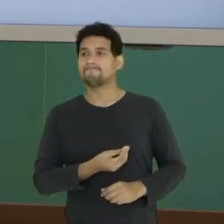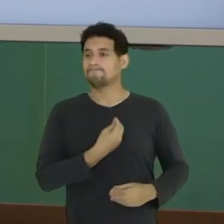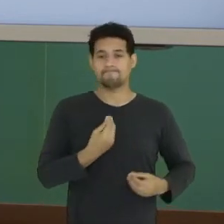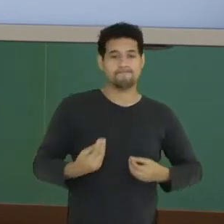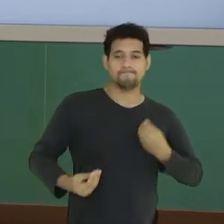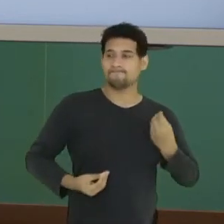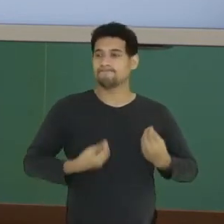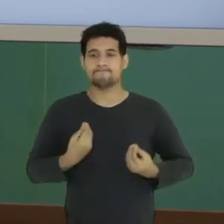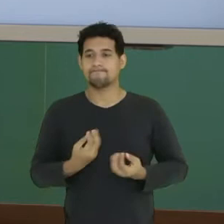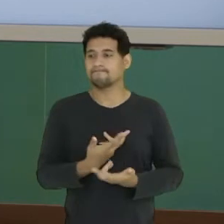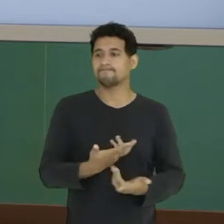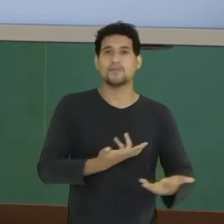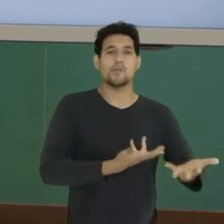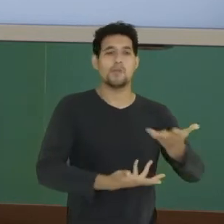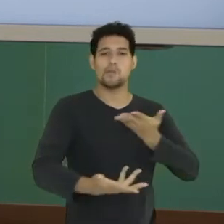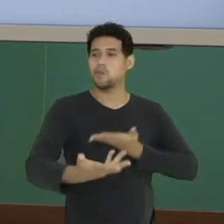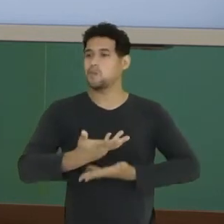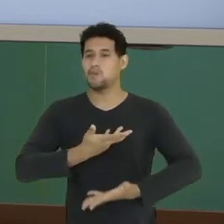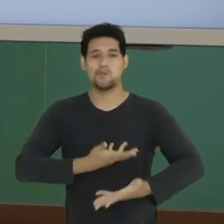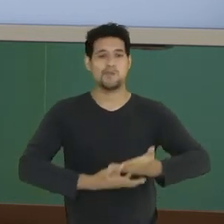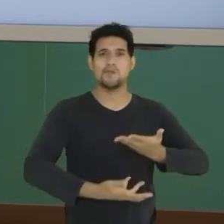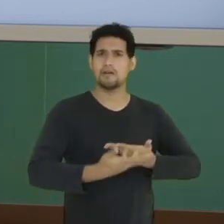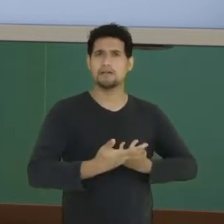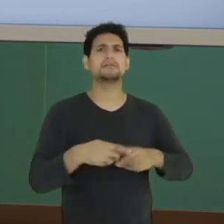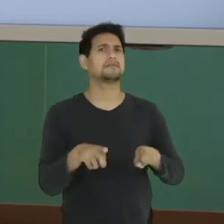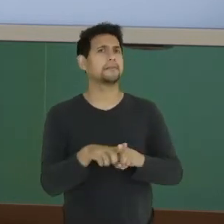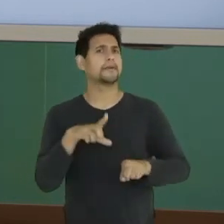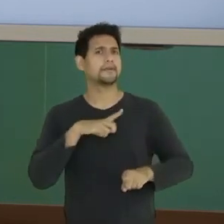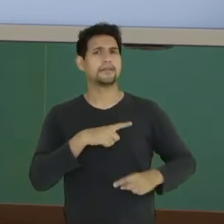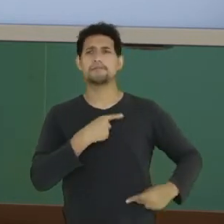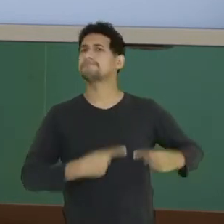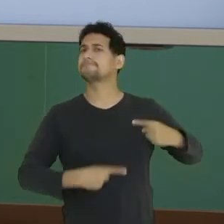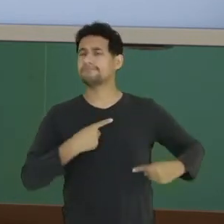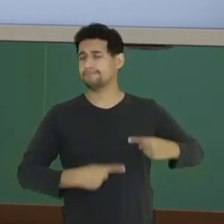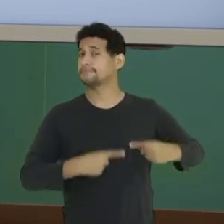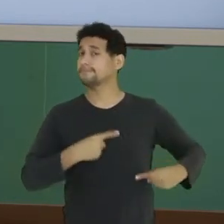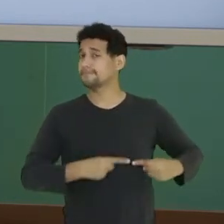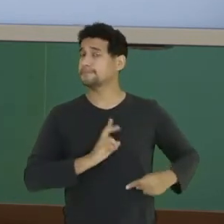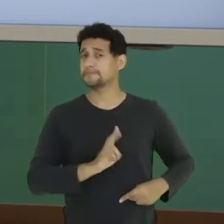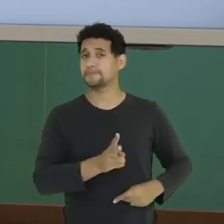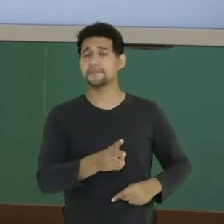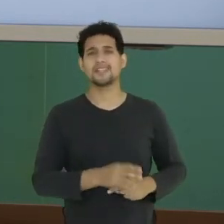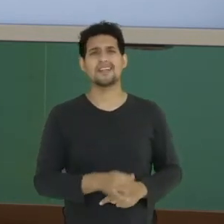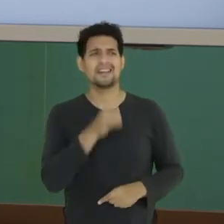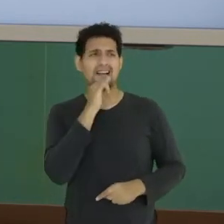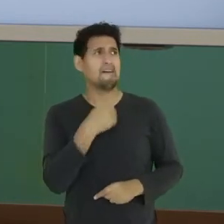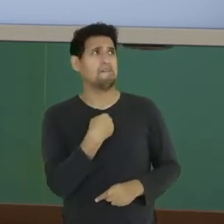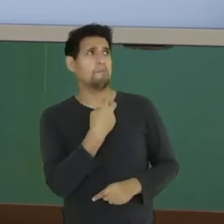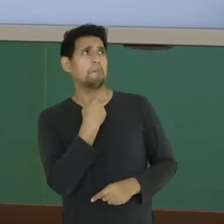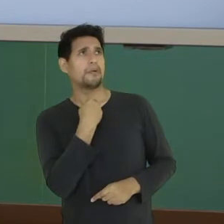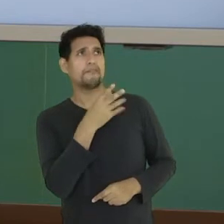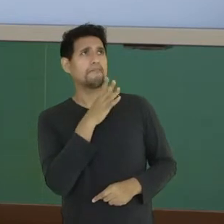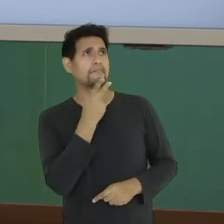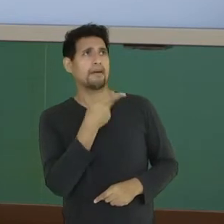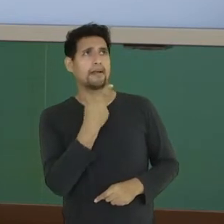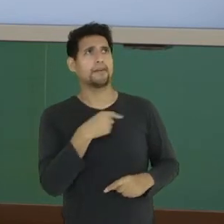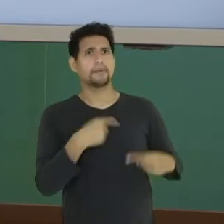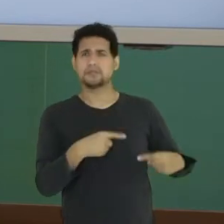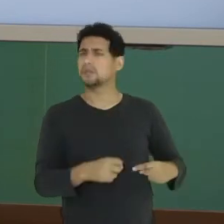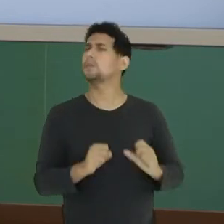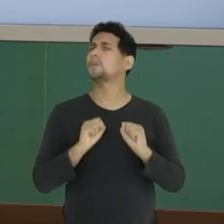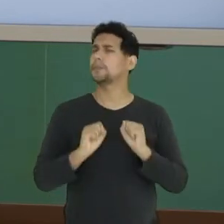há coletividade, há também política. Então não existe não discutir política ou se entender